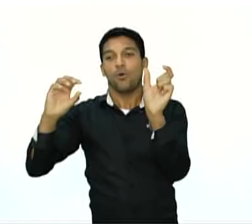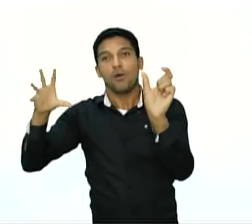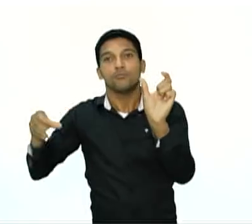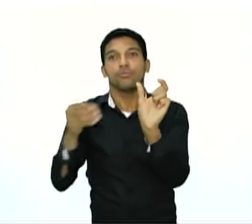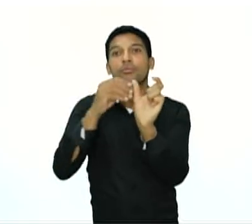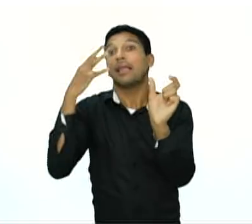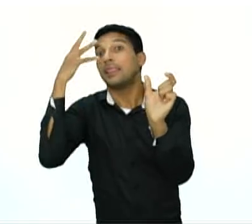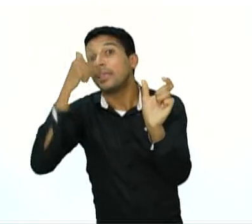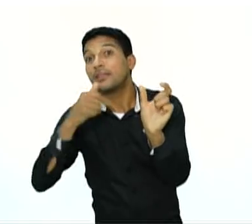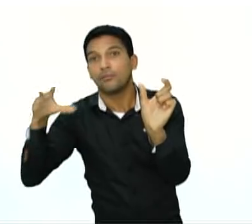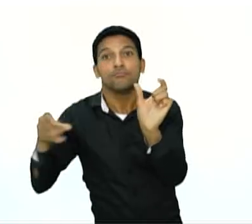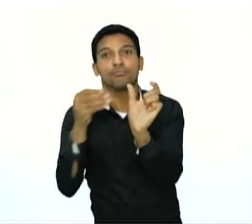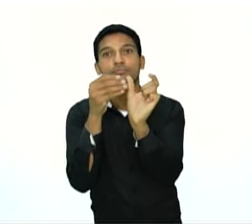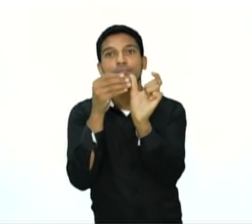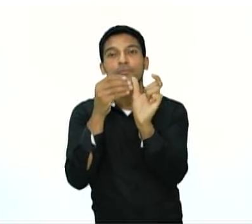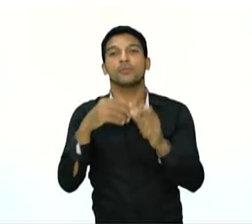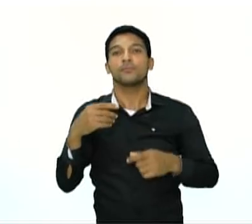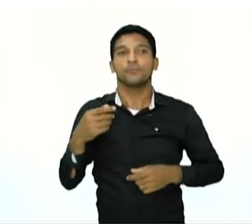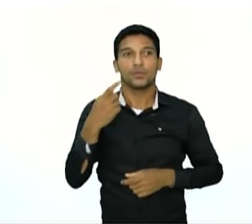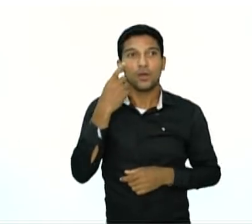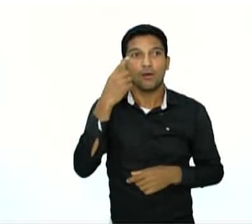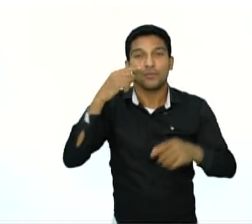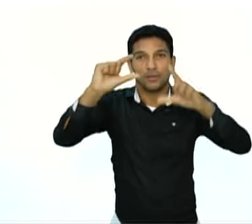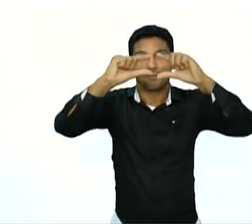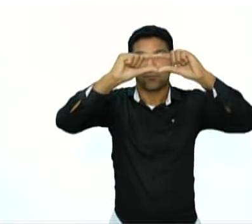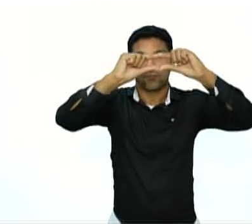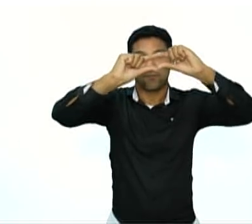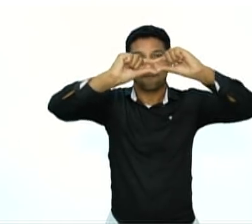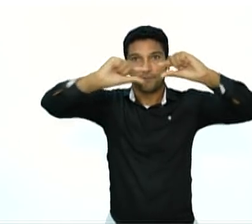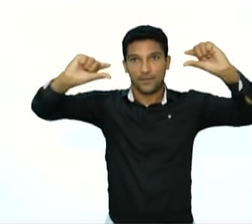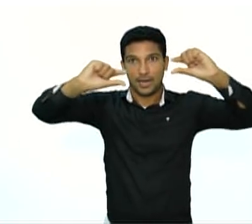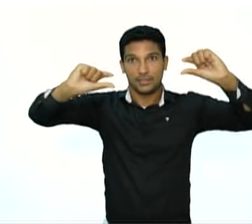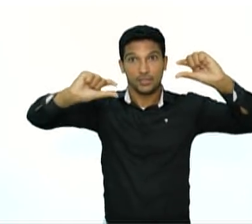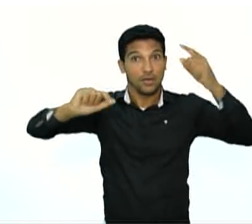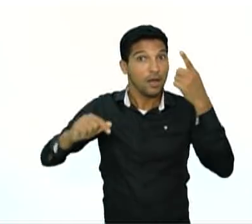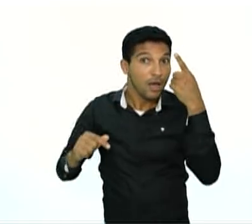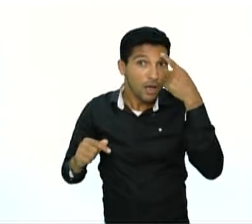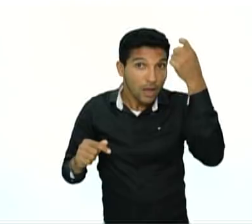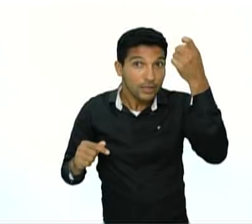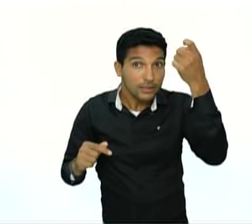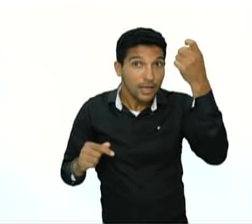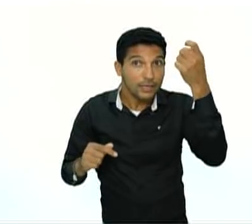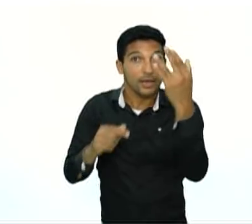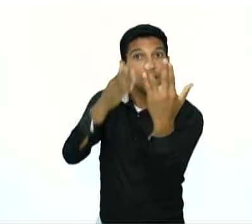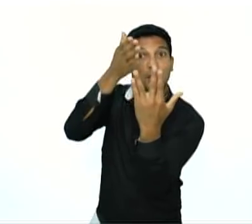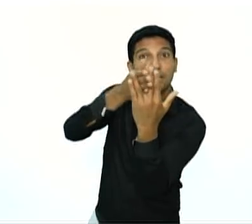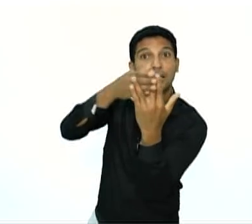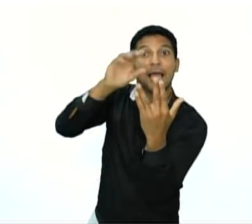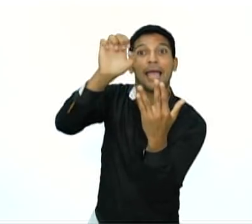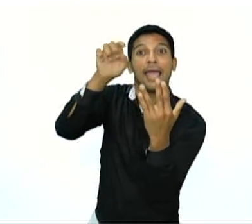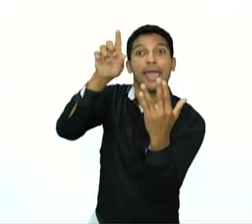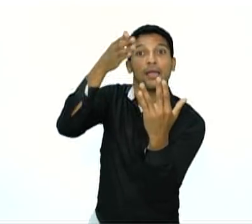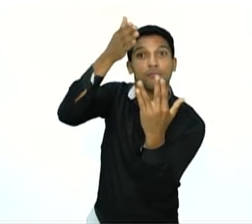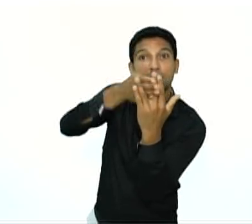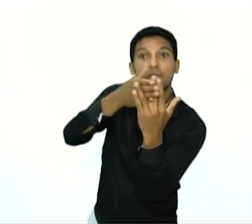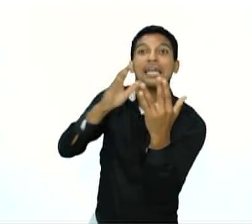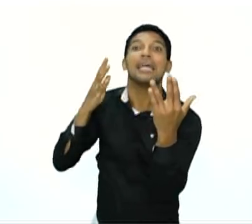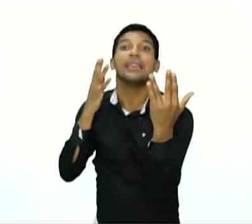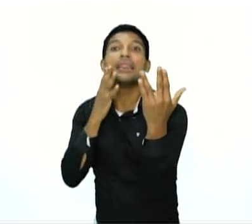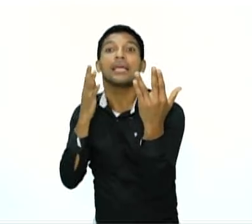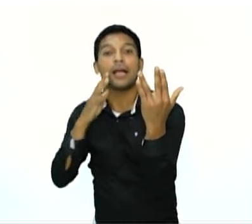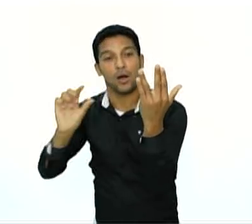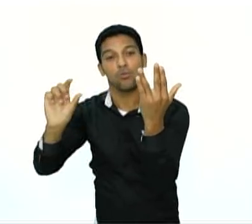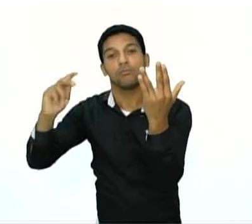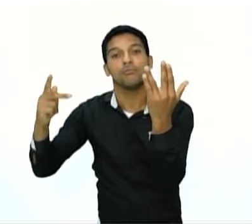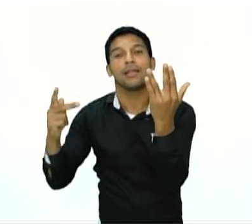legal. É um predicativo. A ideia é pesquisar. É um predicativo, só que dessa vez é um verbo. A